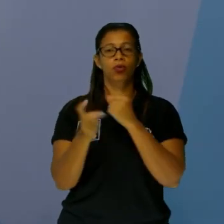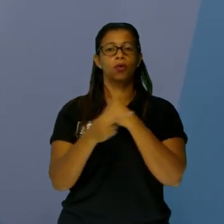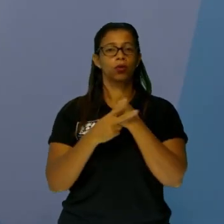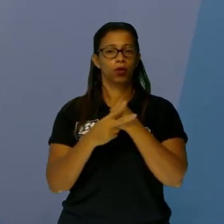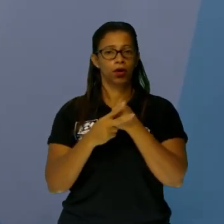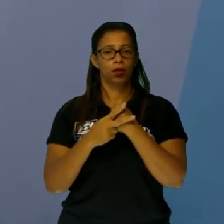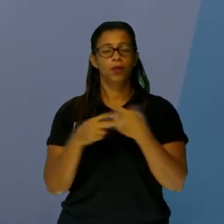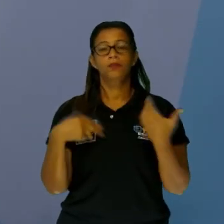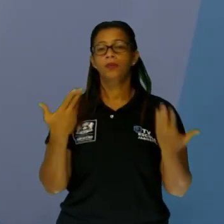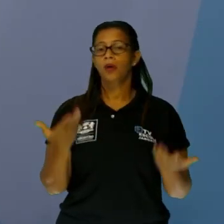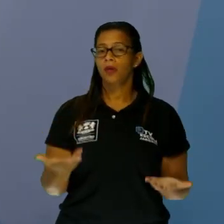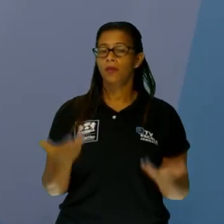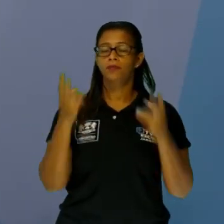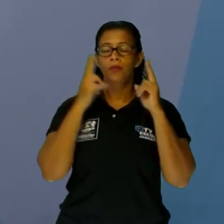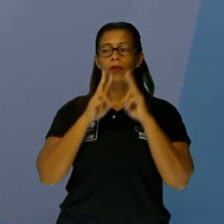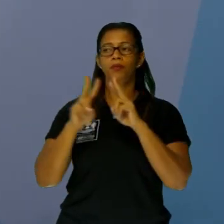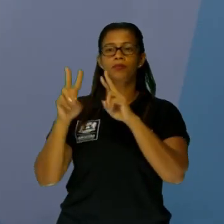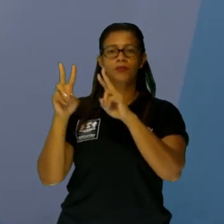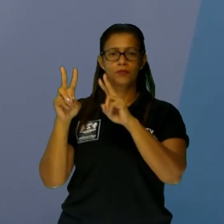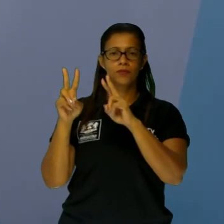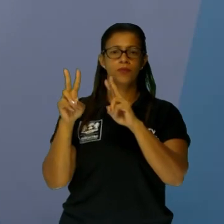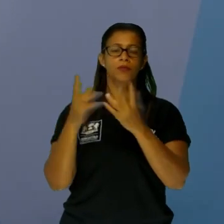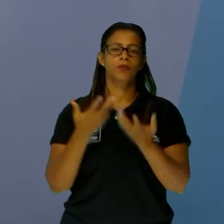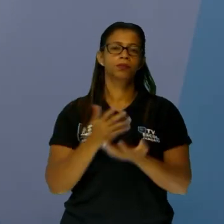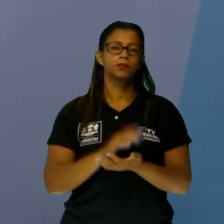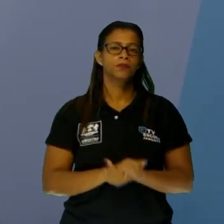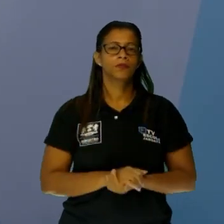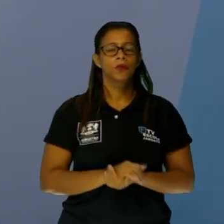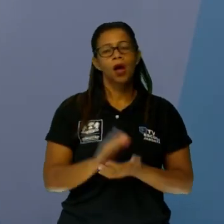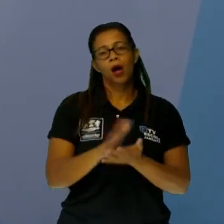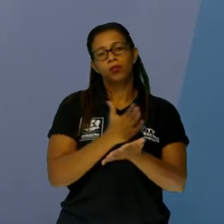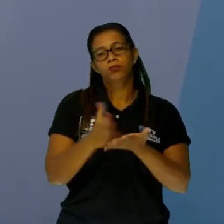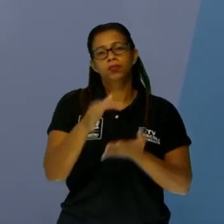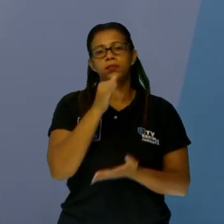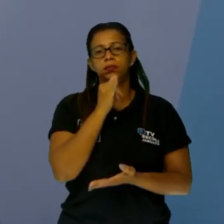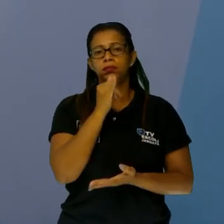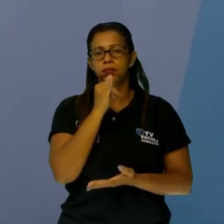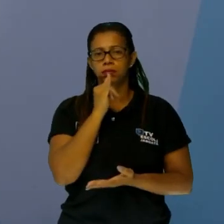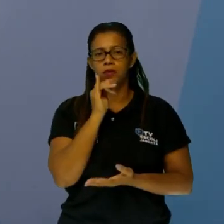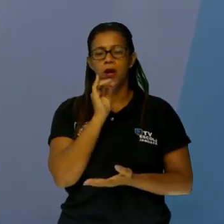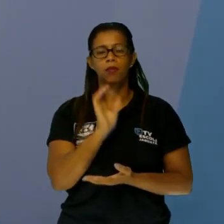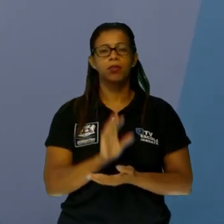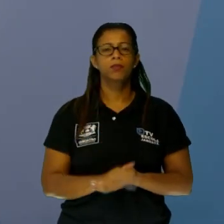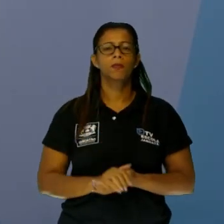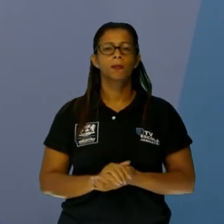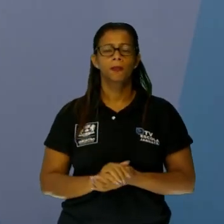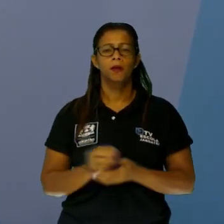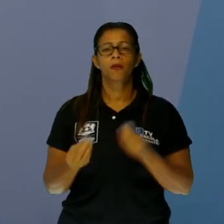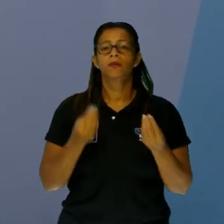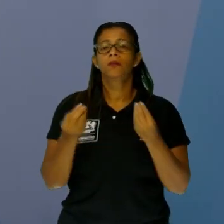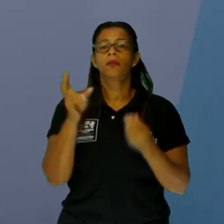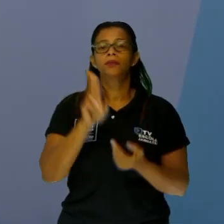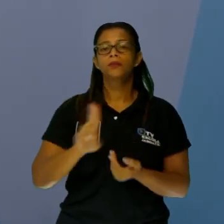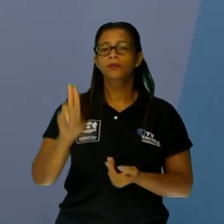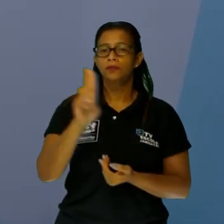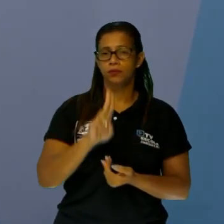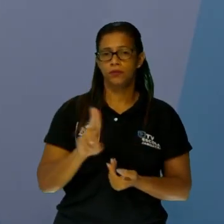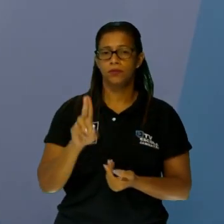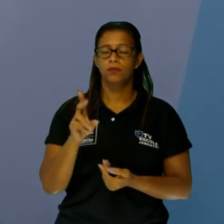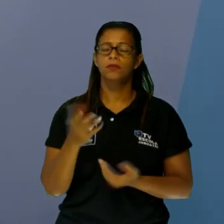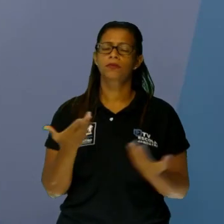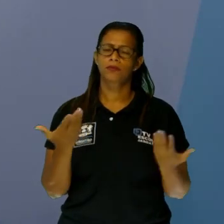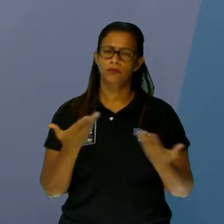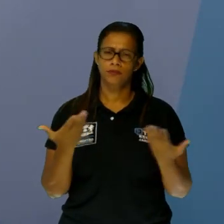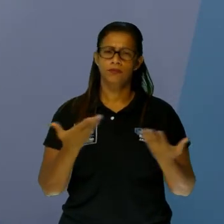Então, vamos dar uma olhada nas situações, como é que a gente pode usar, em que situações, né? Porque até agora a gente viu que a gente pode usar para